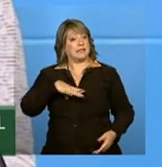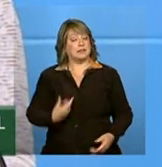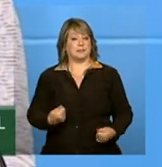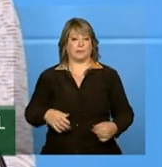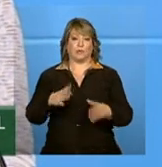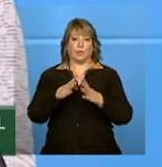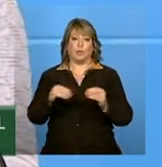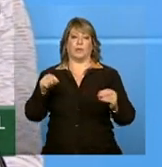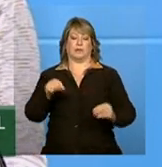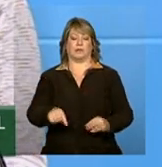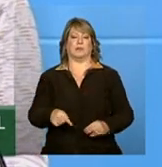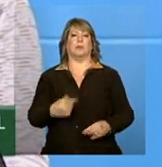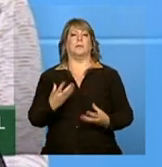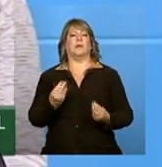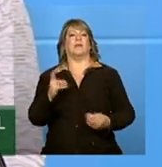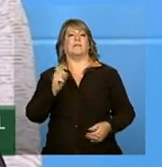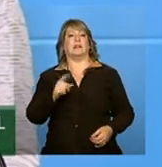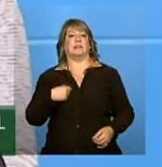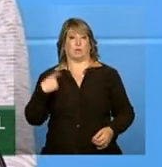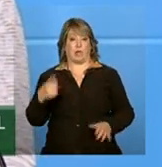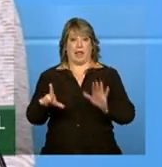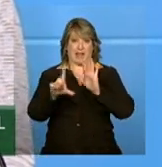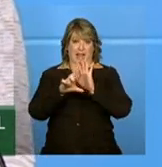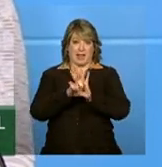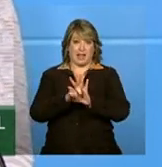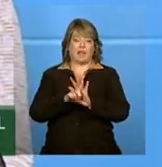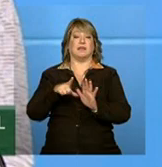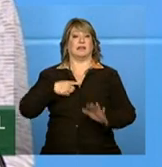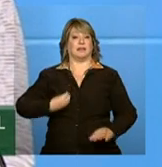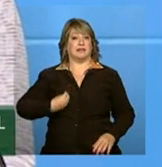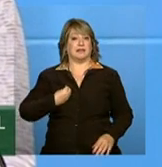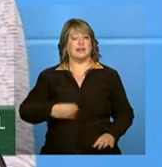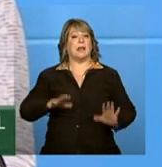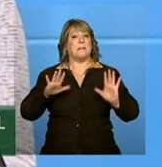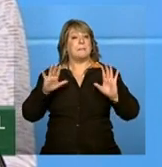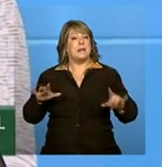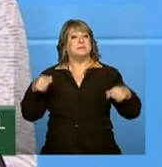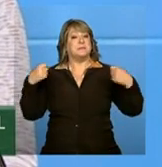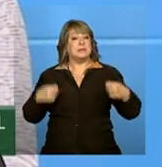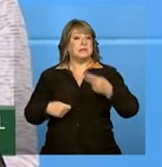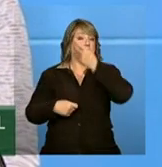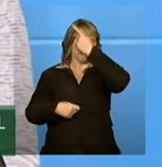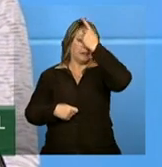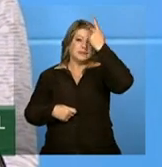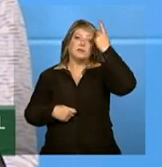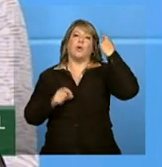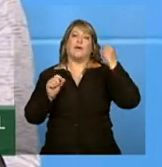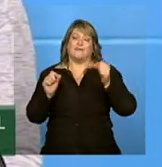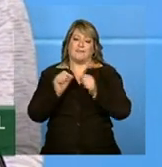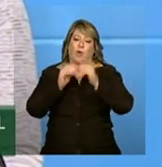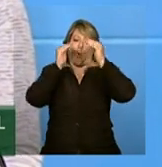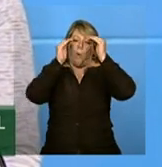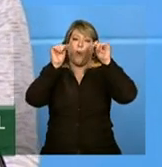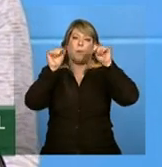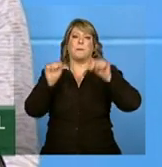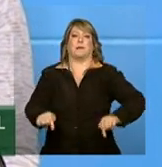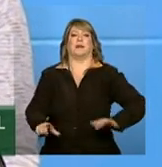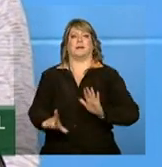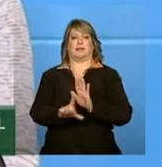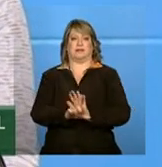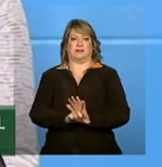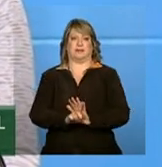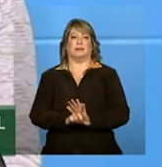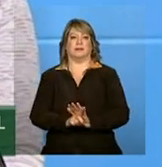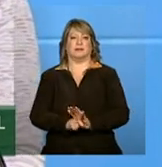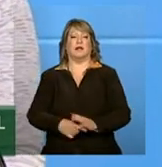temos que atingir. Muitas vezes, as leis existem, mas elas precisam ser implementadas. Isso significa que todos deveriam não